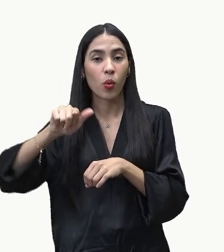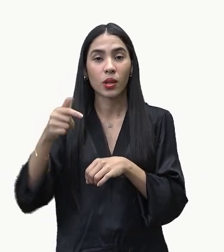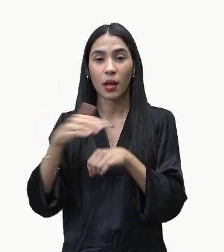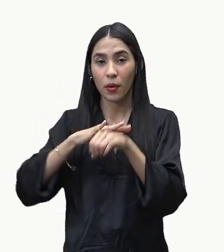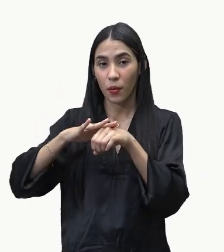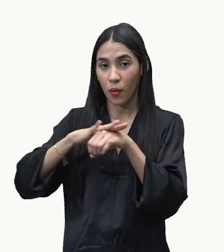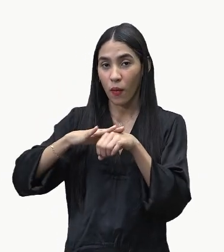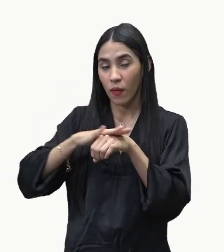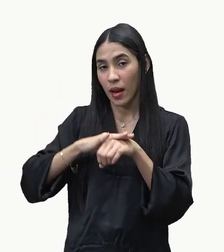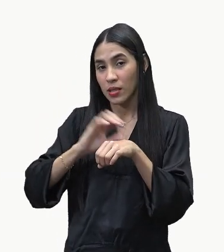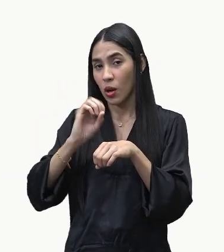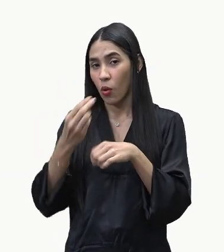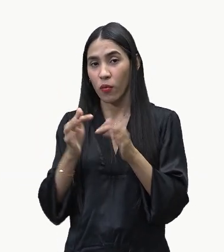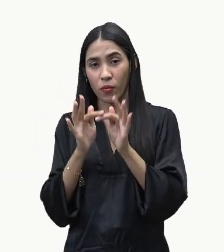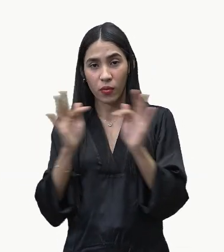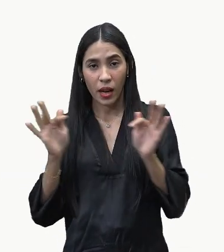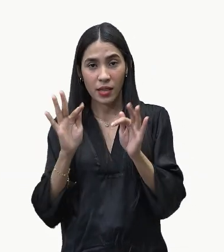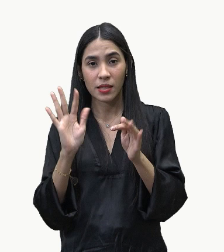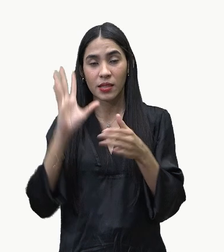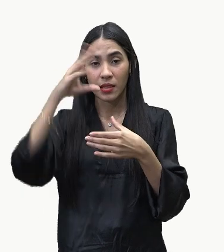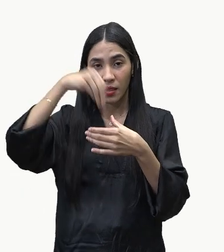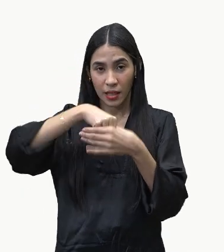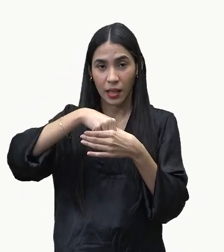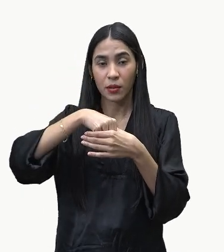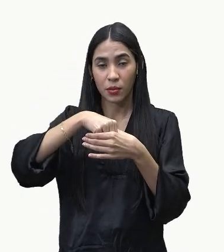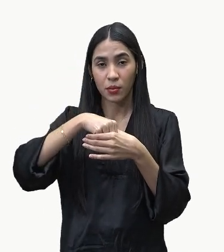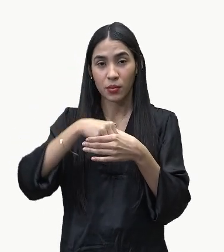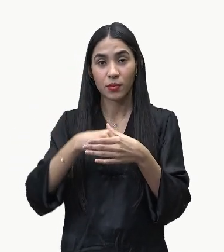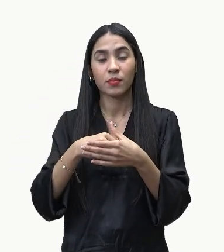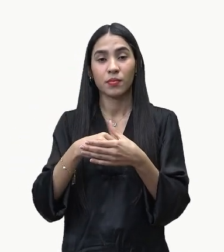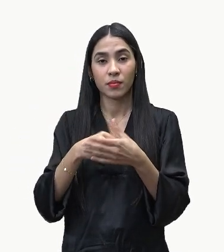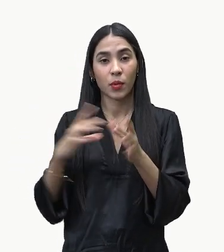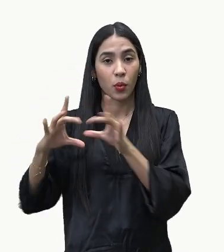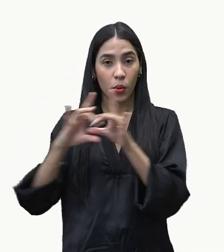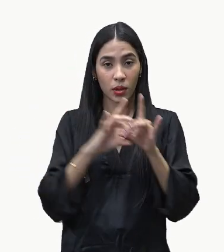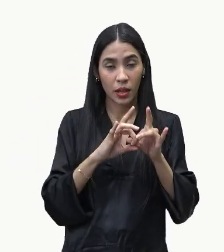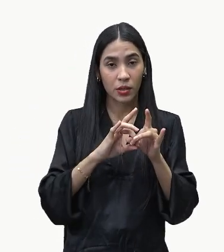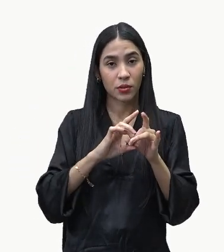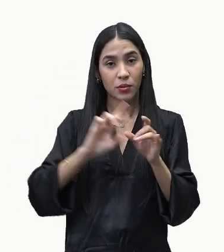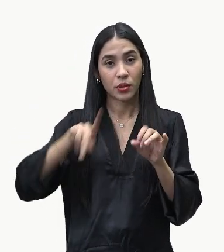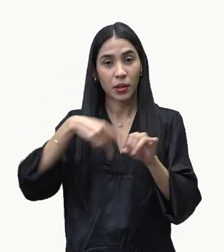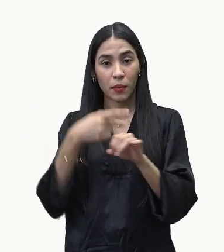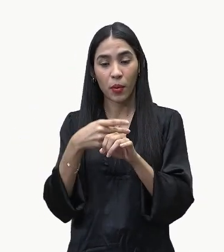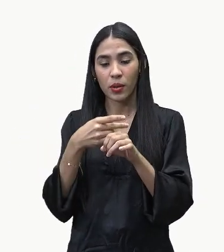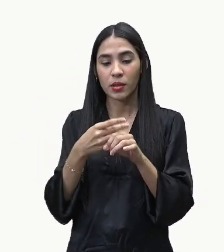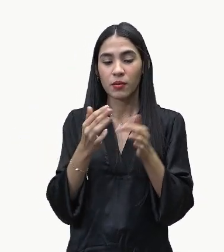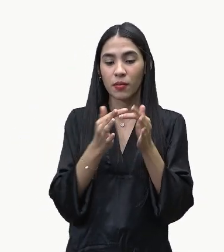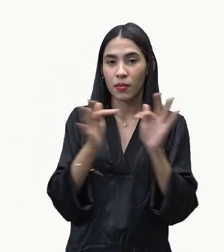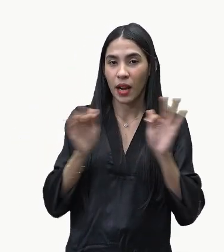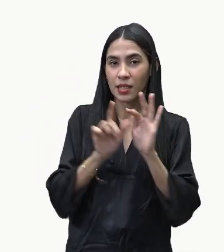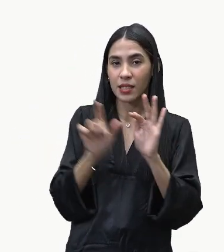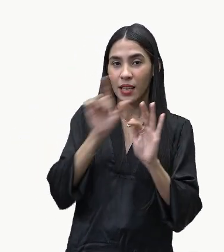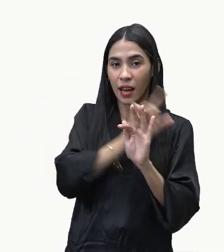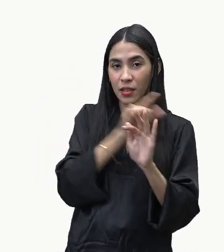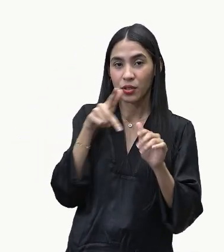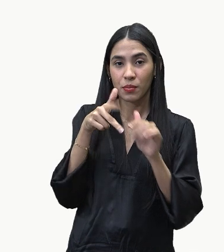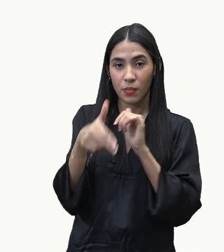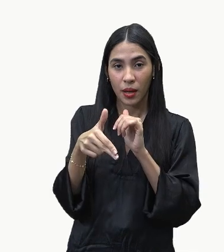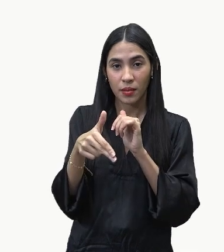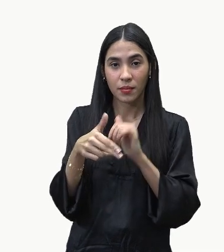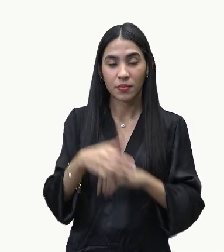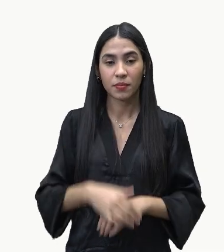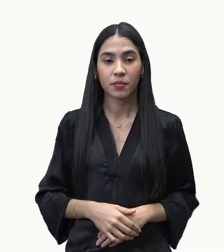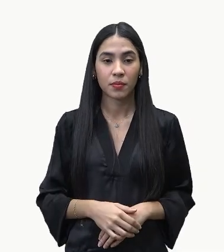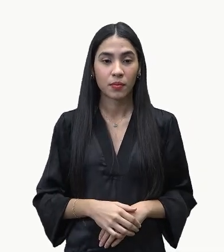foi inserida nesse processo. E o que estava sendo desenvolvido foi interrompido, ok? Outro